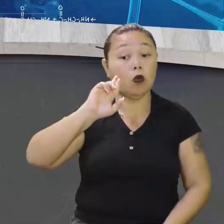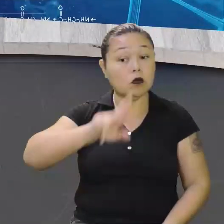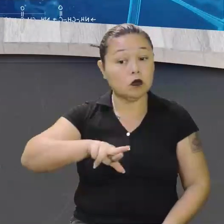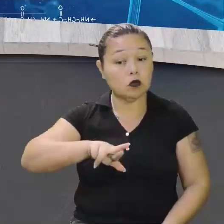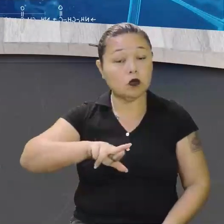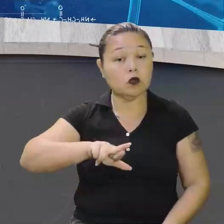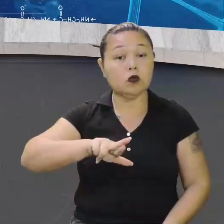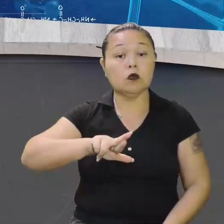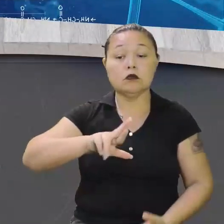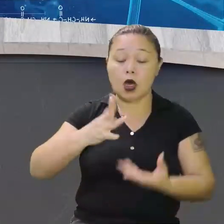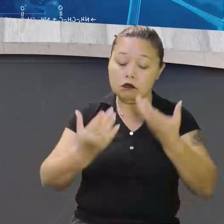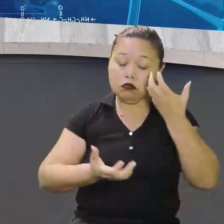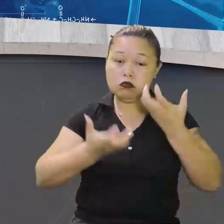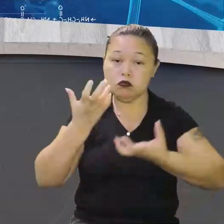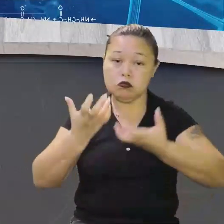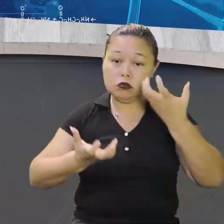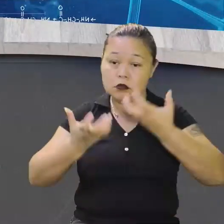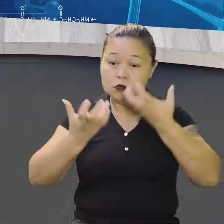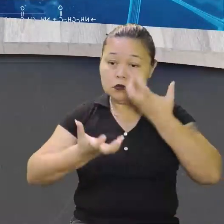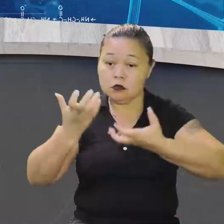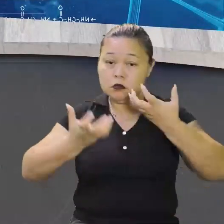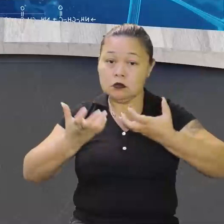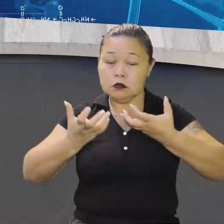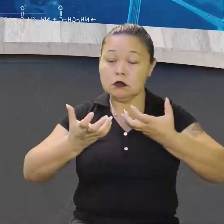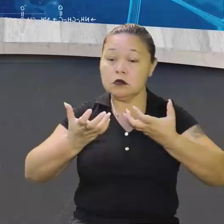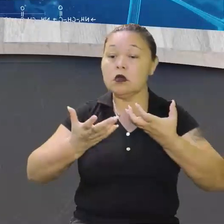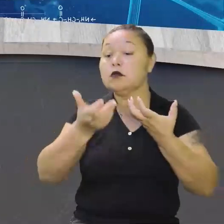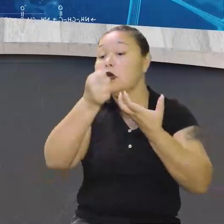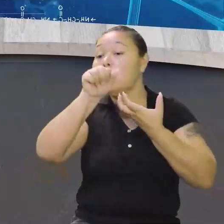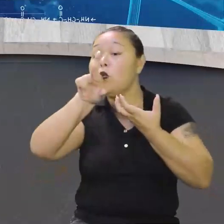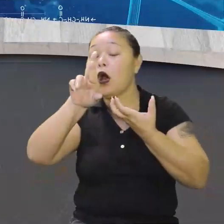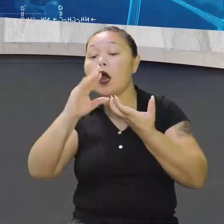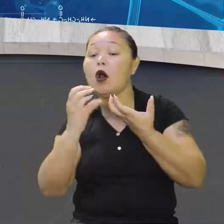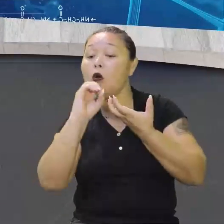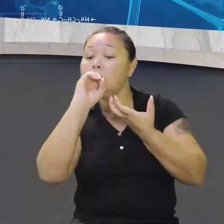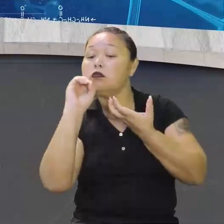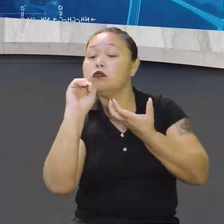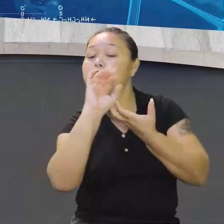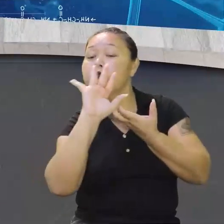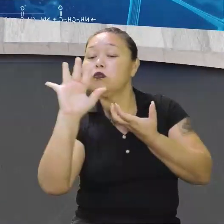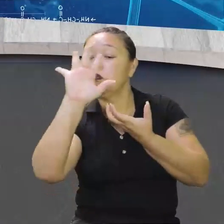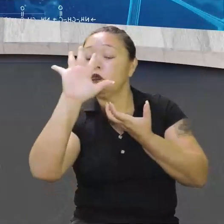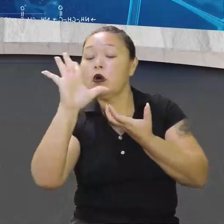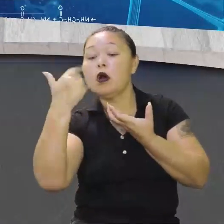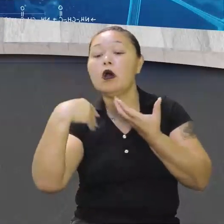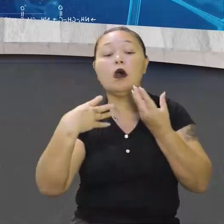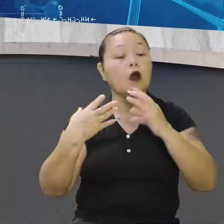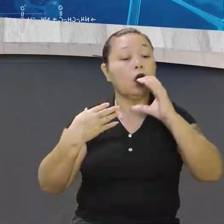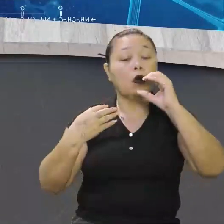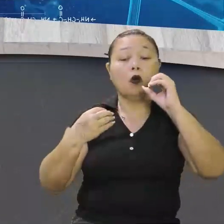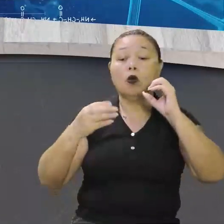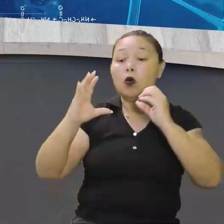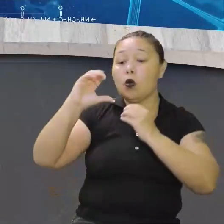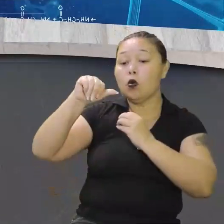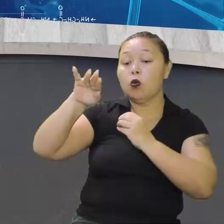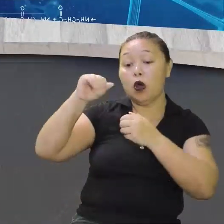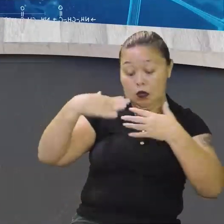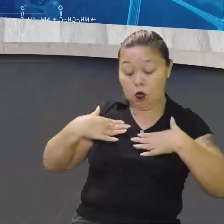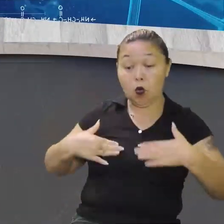da queima, tá bom? Tem o ar oxigênio e tem o combustível. O combustível seria o corpo